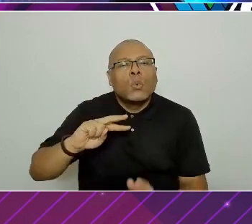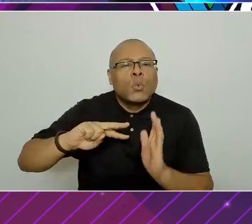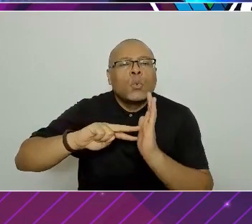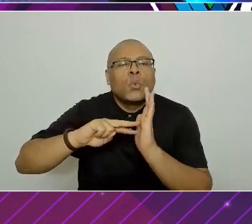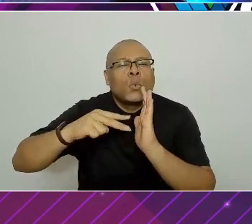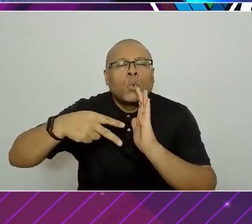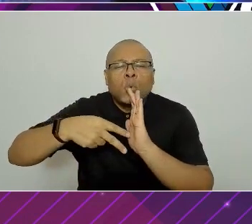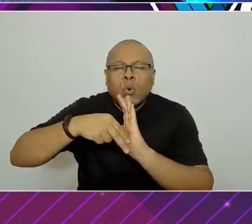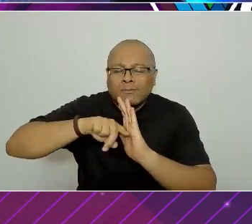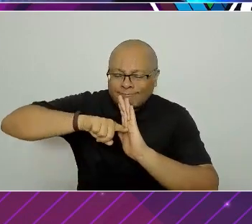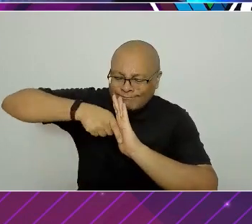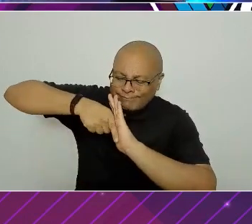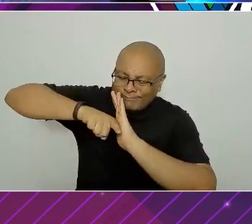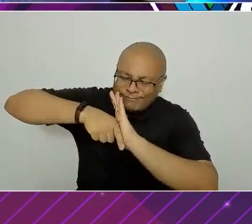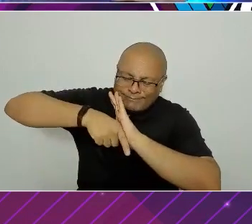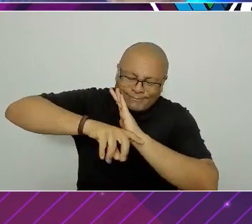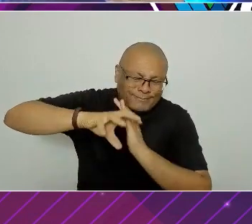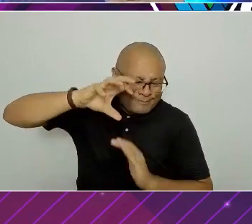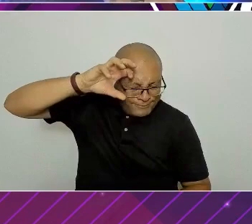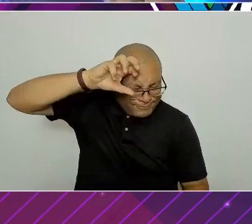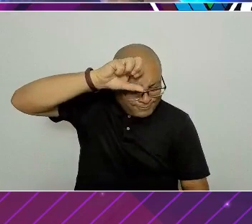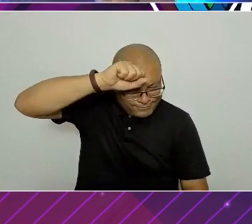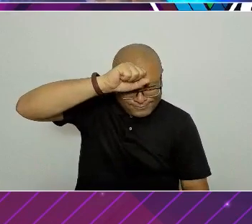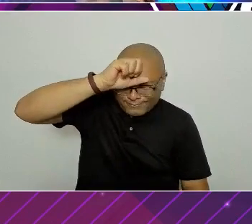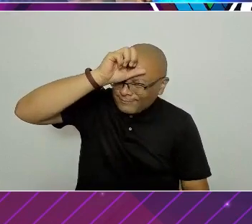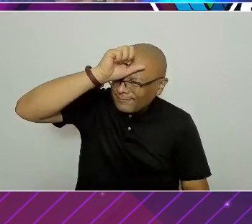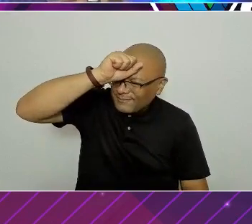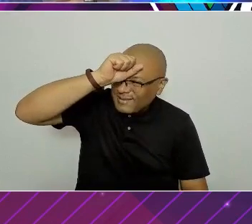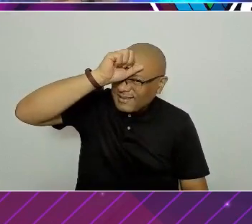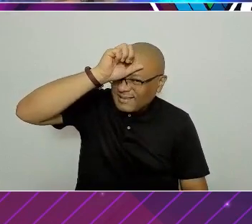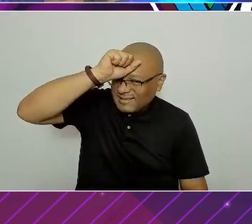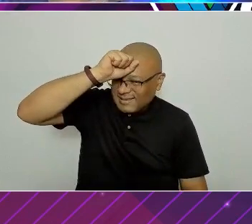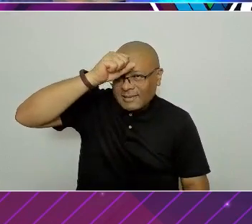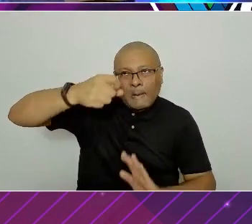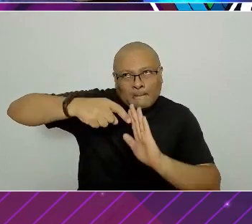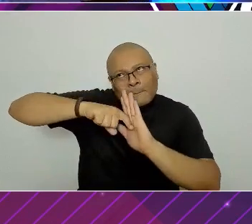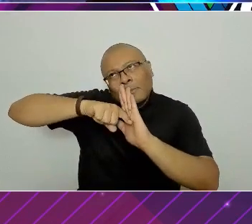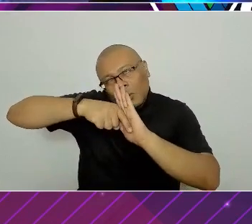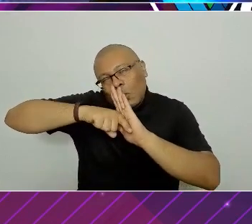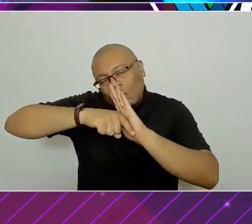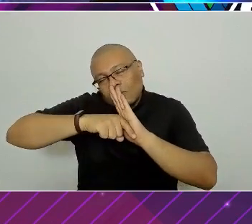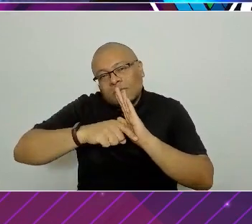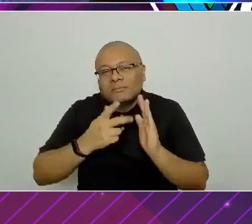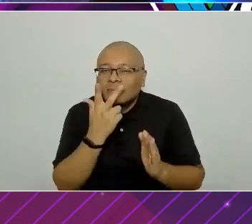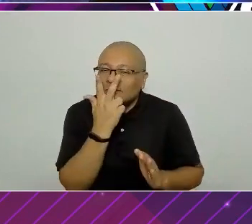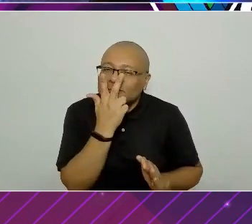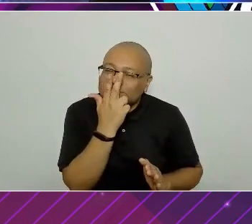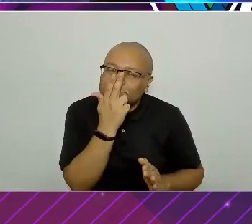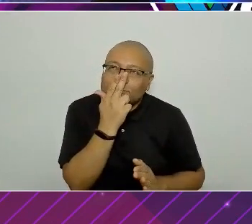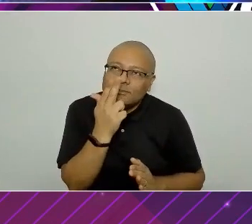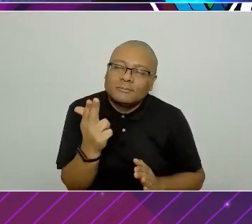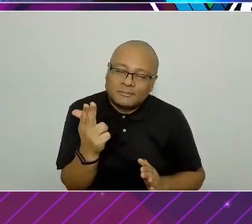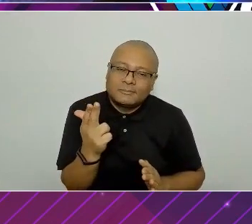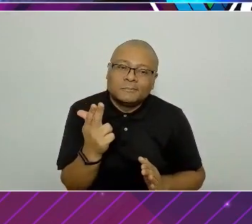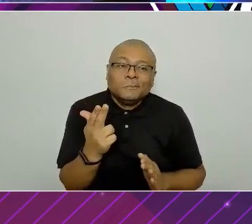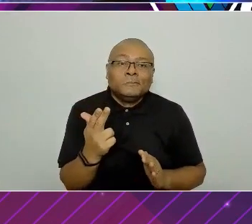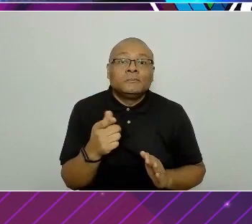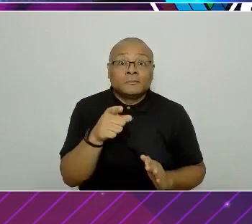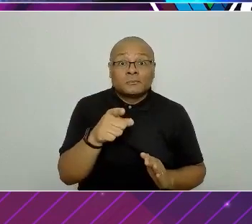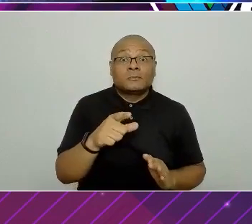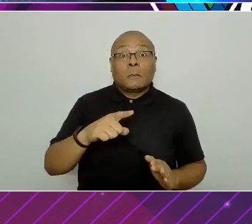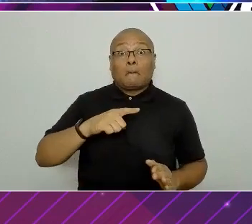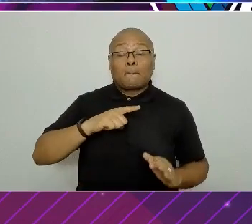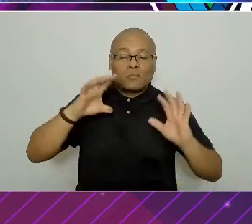mais profunda, né? Mais deep. Profundo, mas, né? E até o nome ele traz isso para a gente. Ou seja, quando você